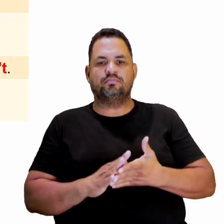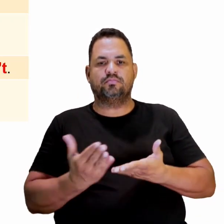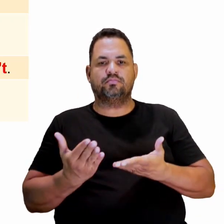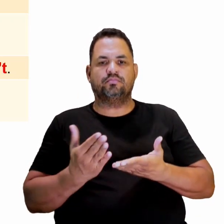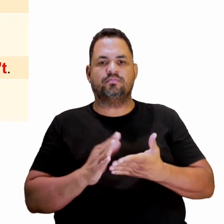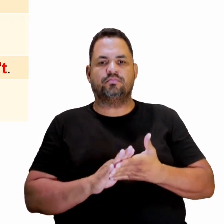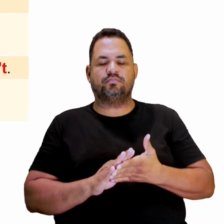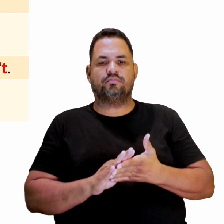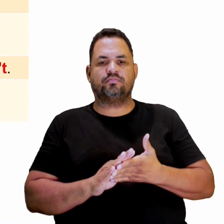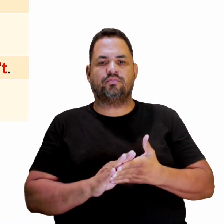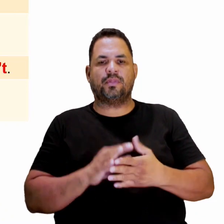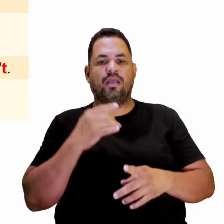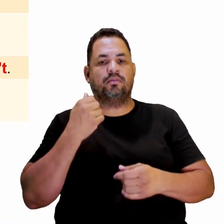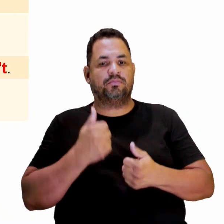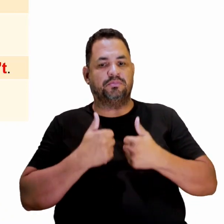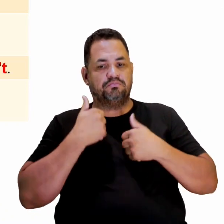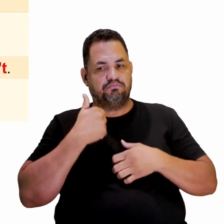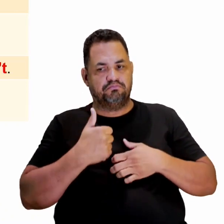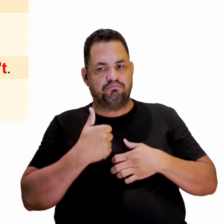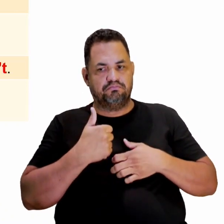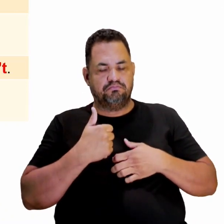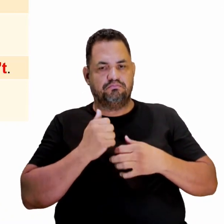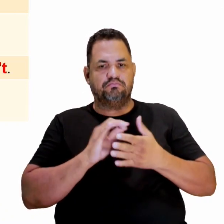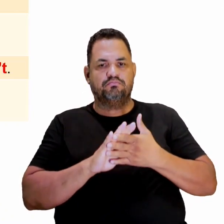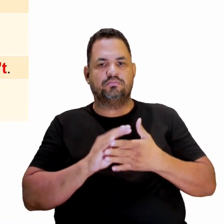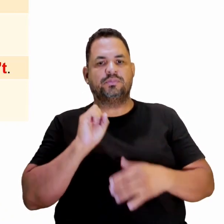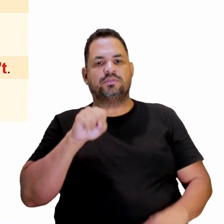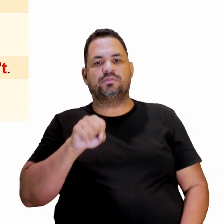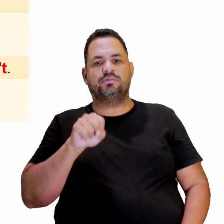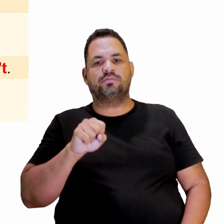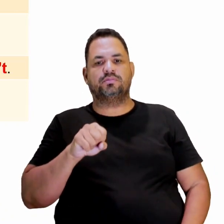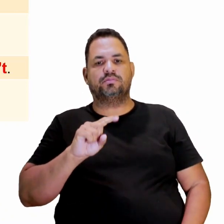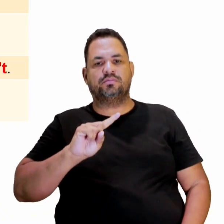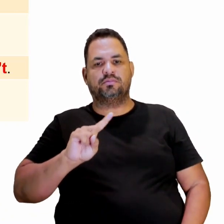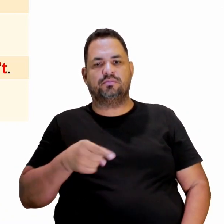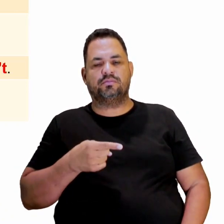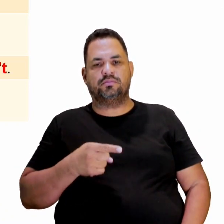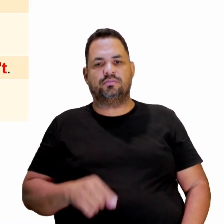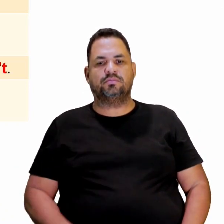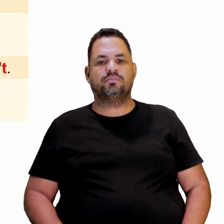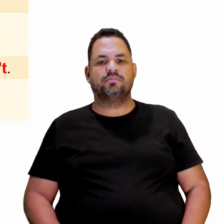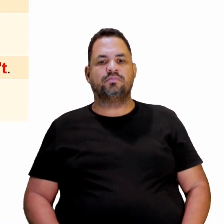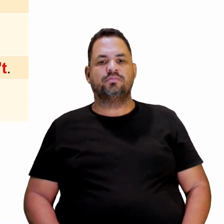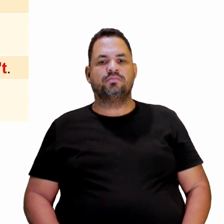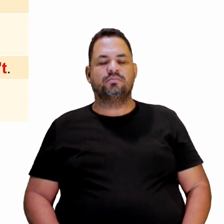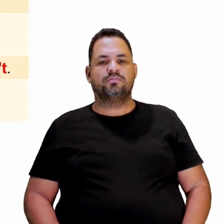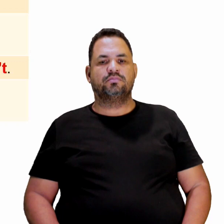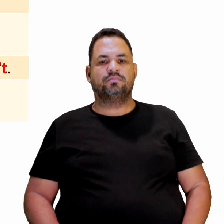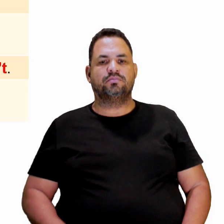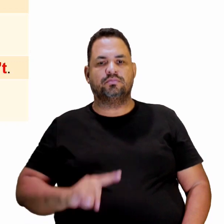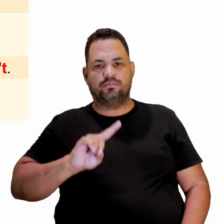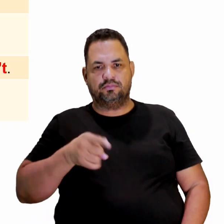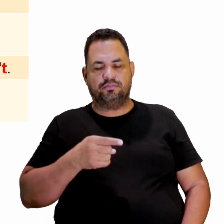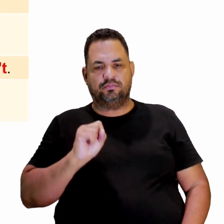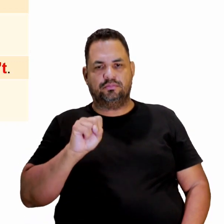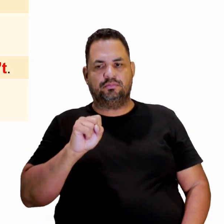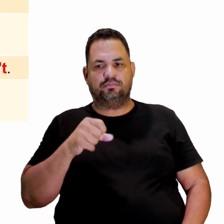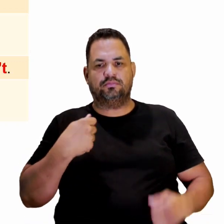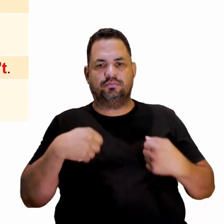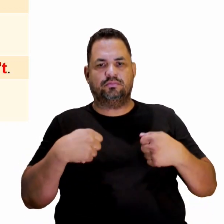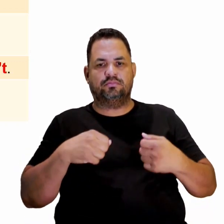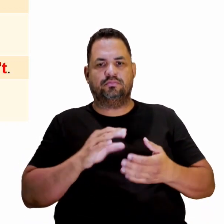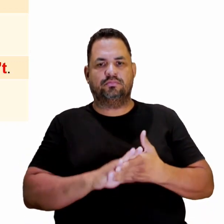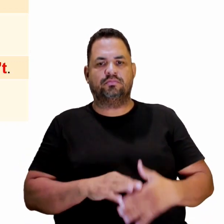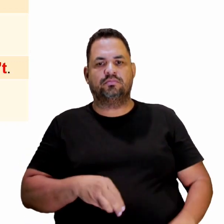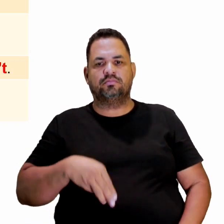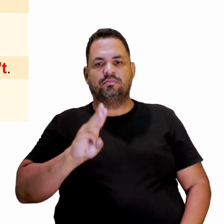forma positive, na positiva, você vai colocar o yes, vírgula, para fins de escrita, obviamente essa vírgula precisa, e o